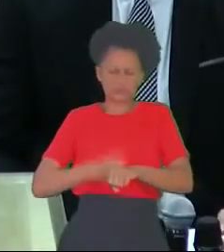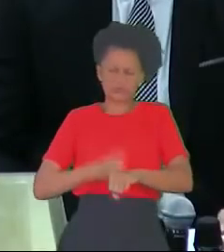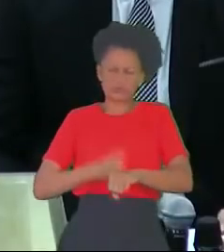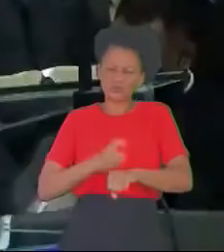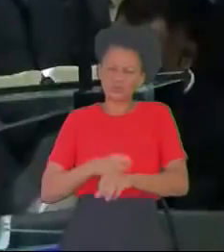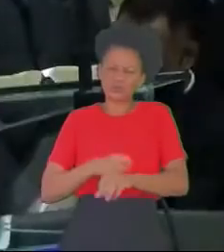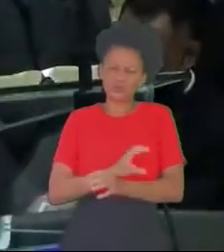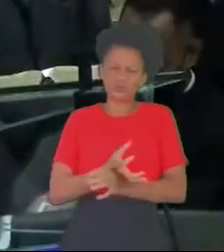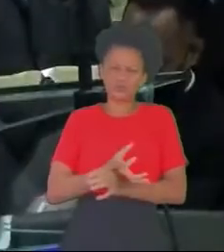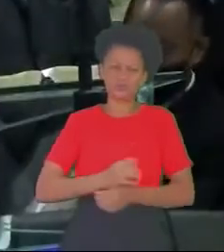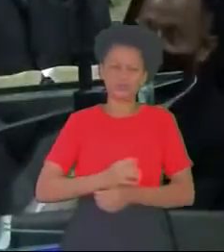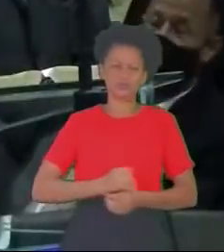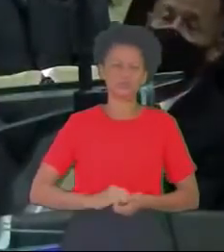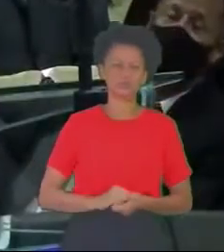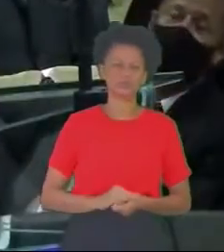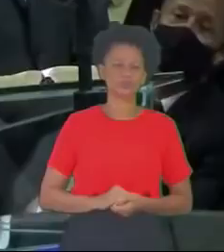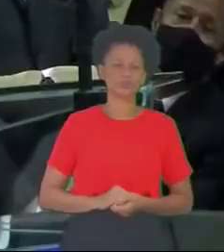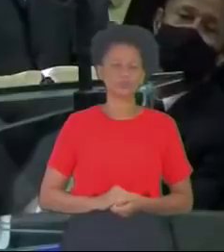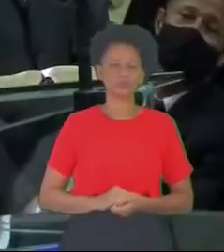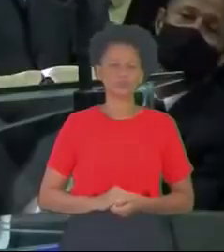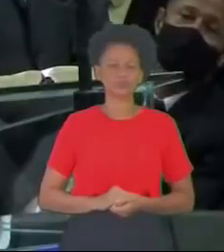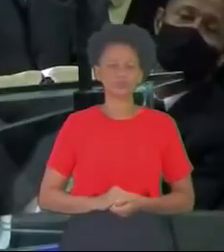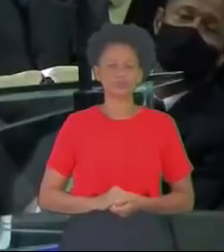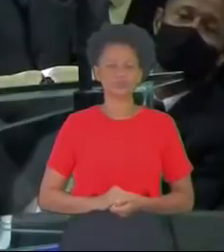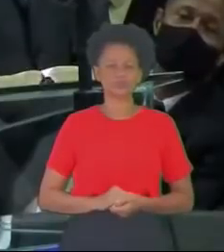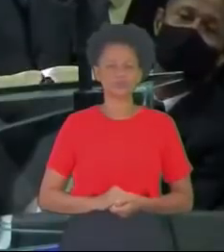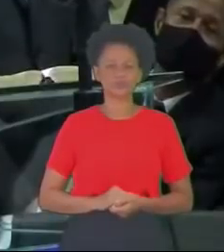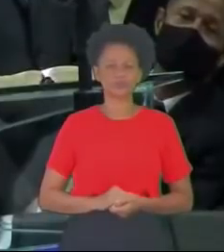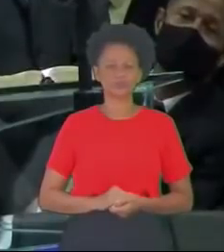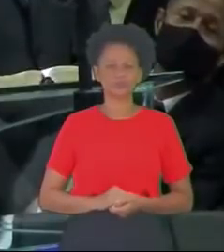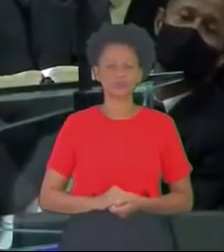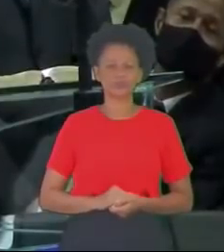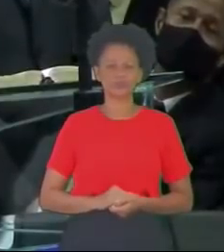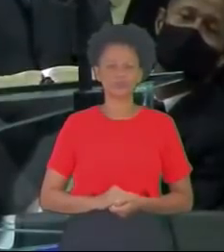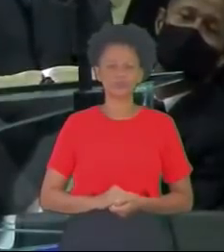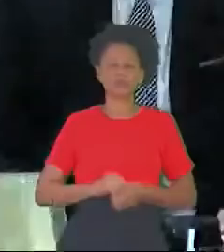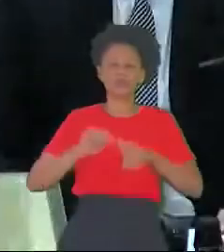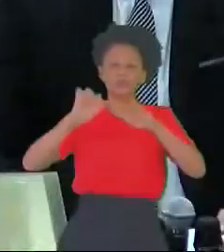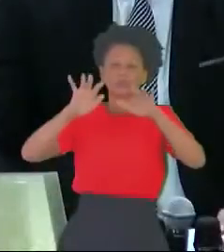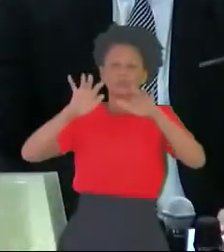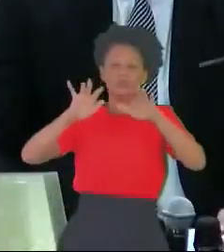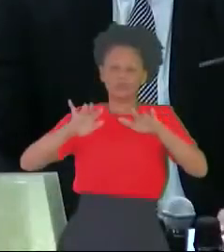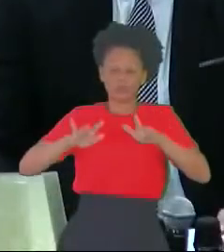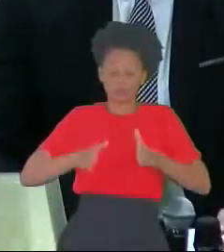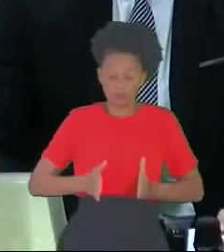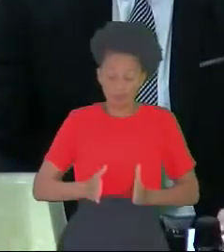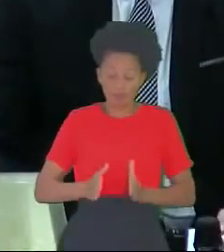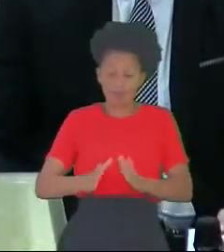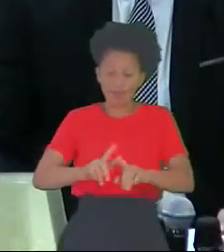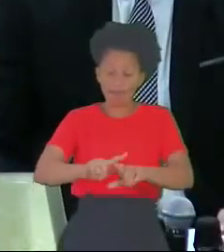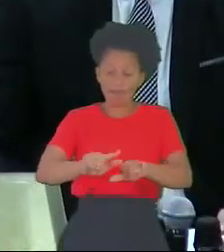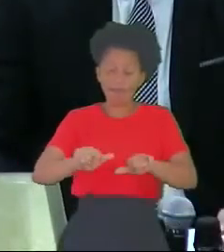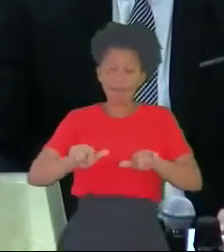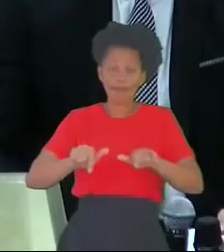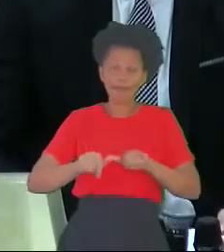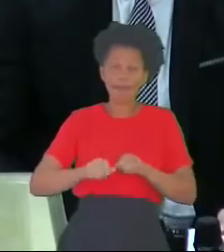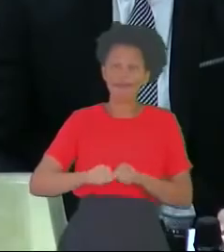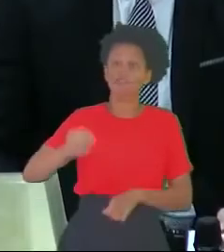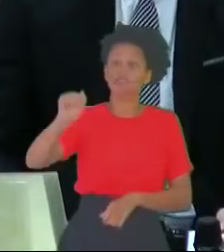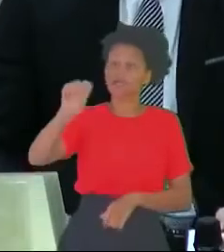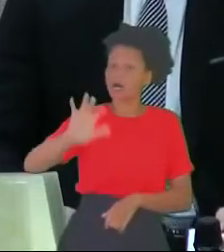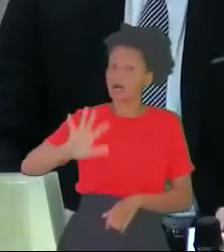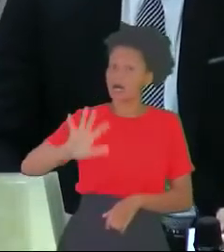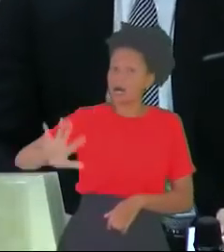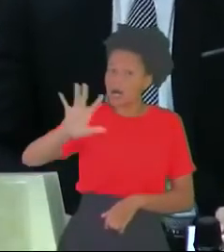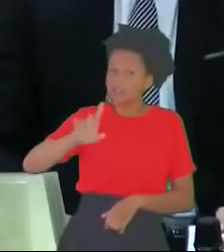terceira vez em 40 anos neve no deserto na Ásia. Caiu neve do deserto na Ásia. Glória a Deus. Irmão, lá é